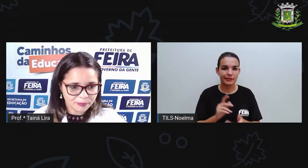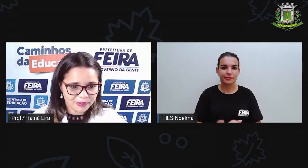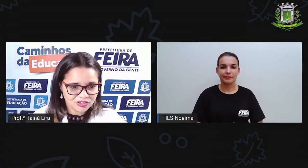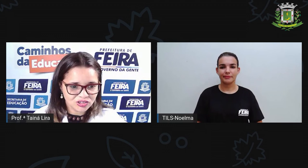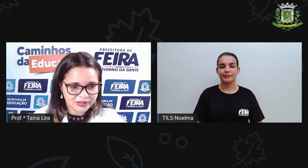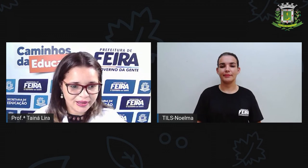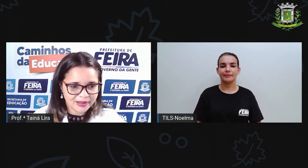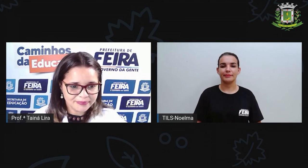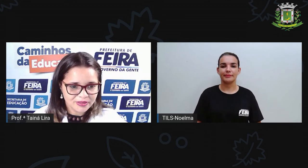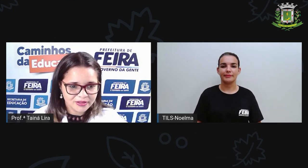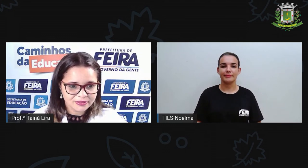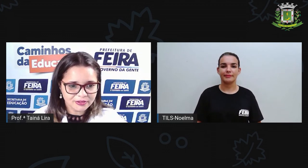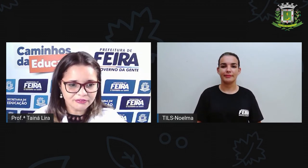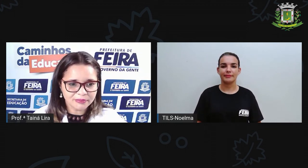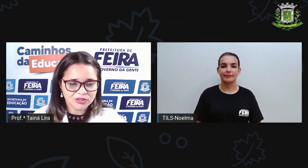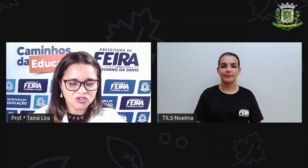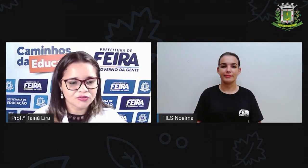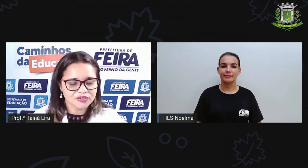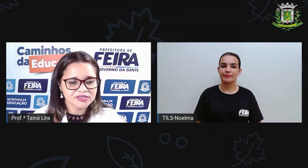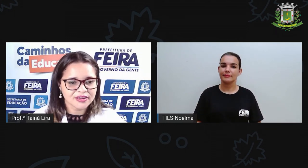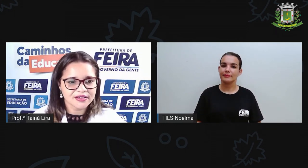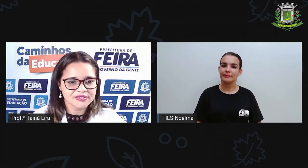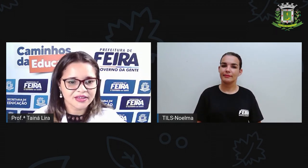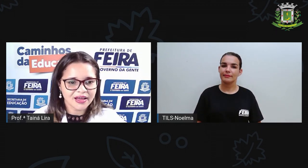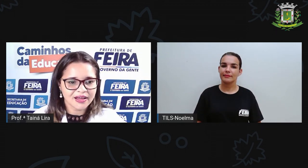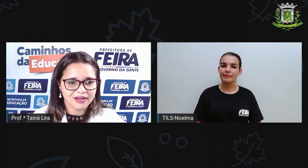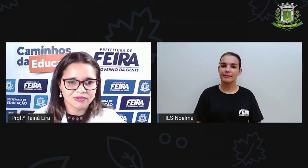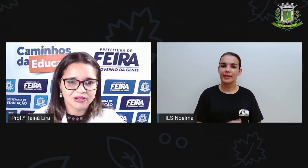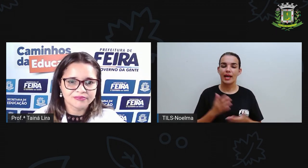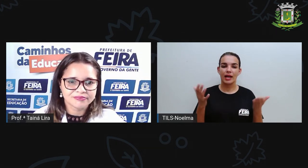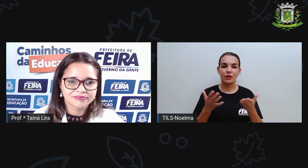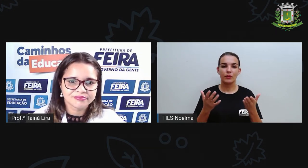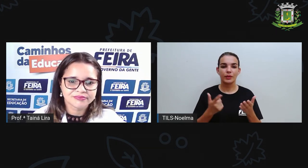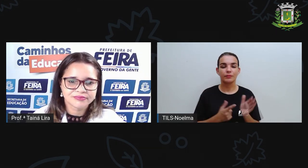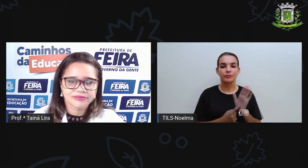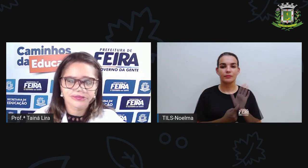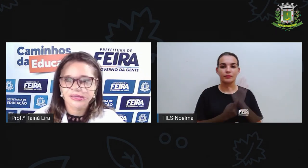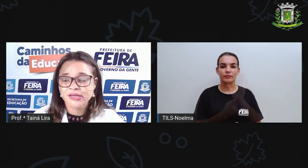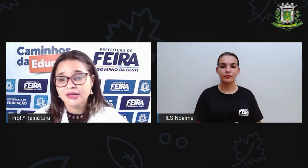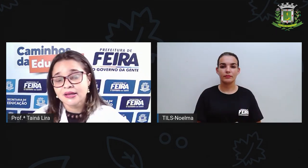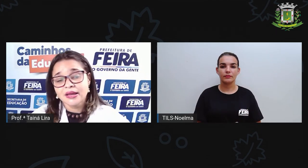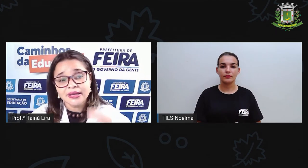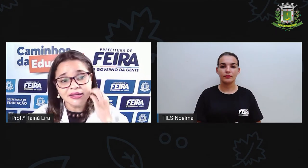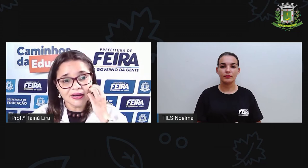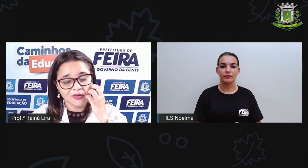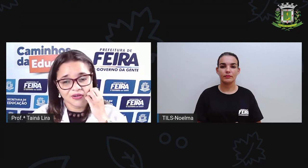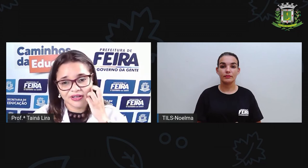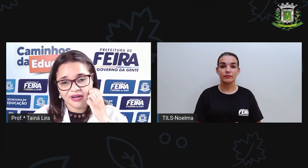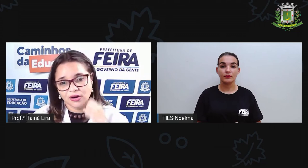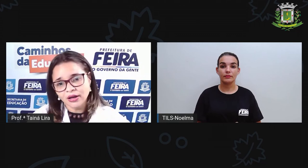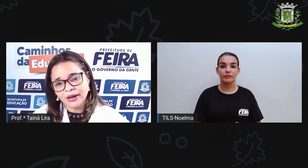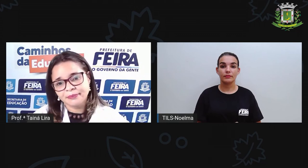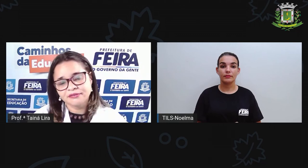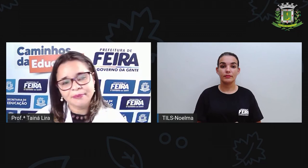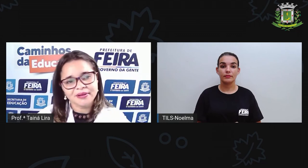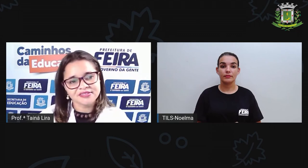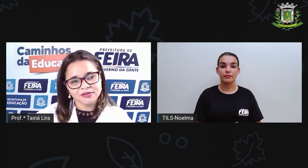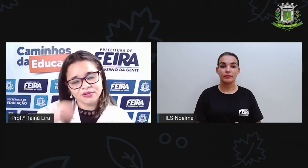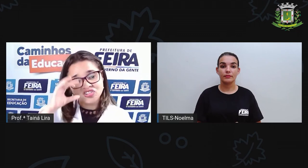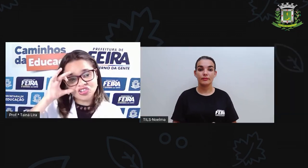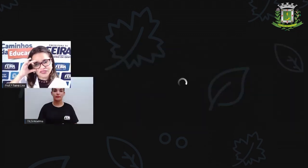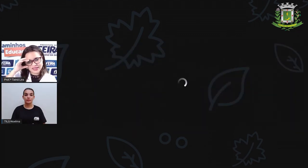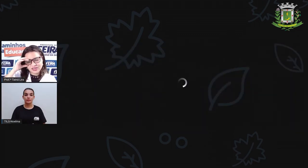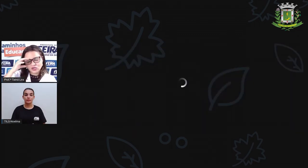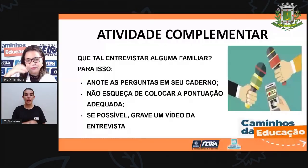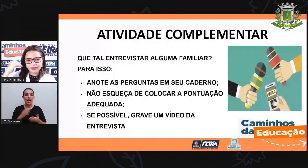a Pro compartilhar novamente com vocês a aula. E agora, ó, a Pro vai passar